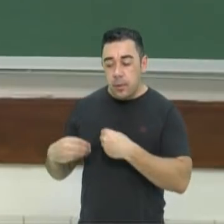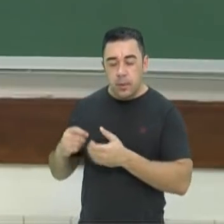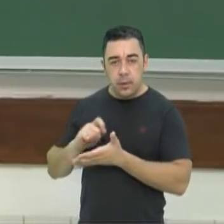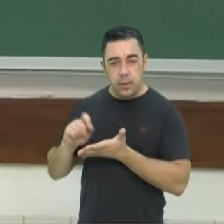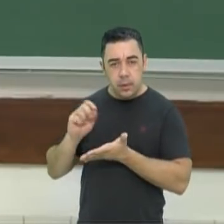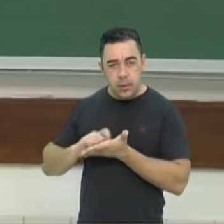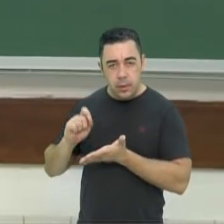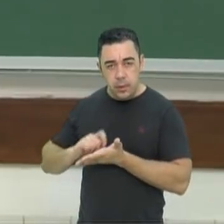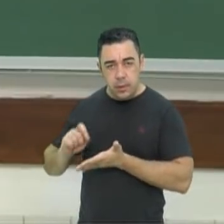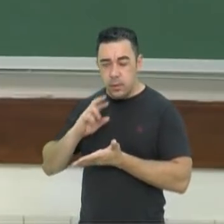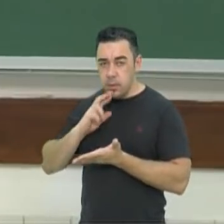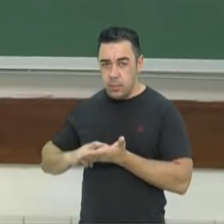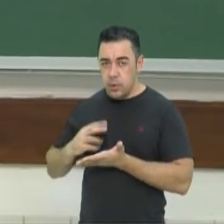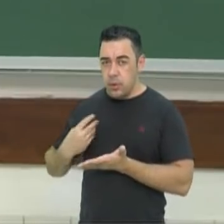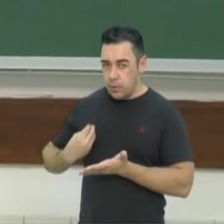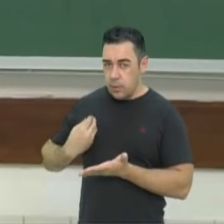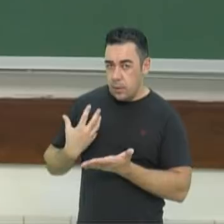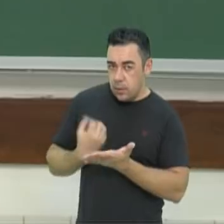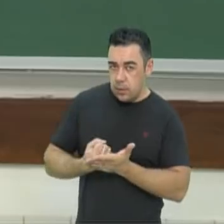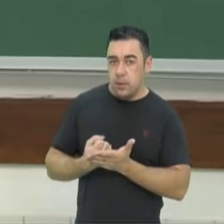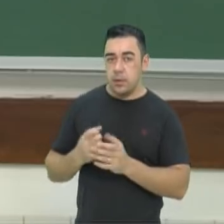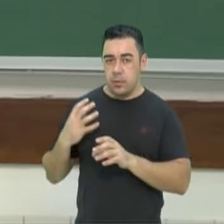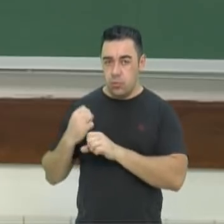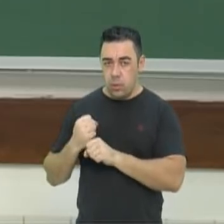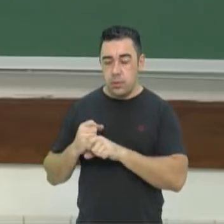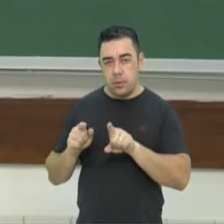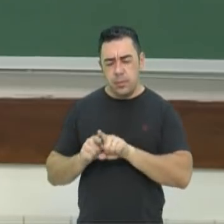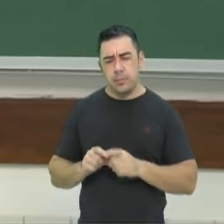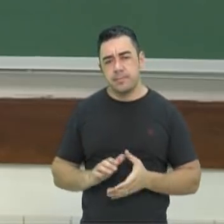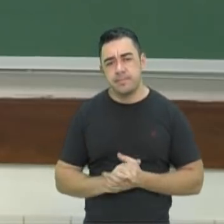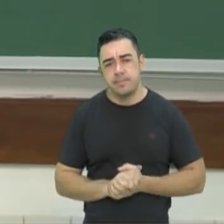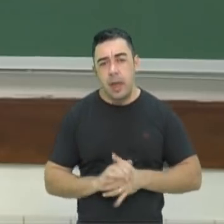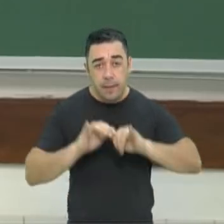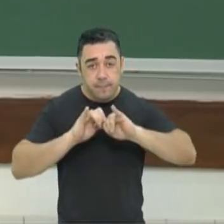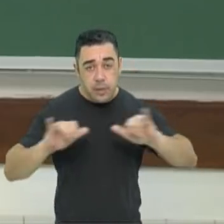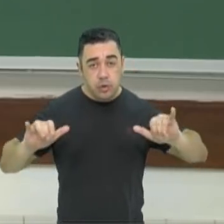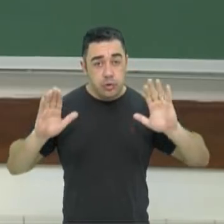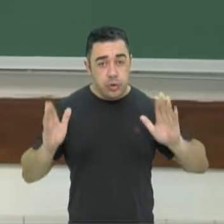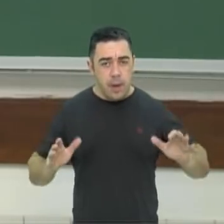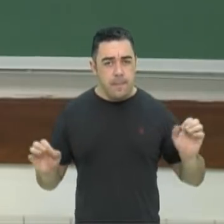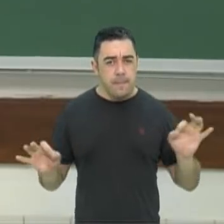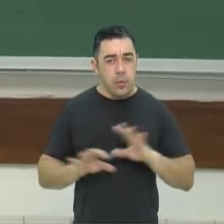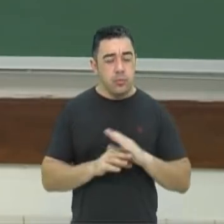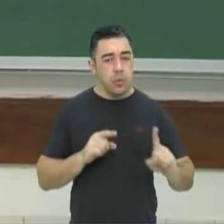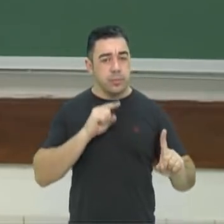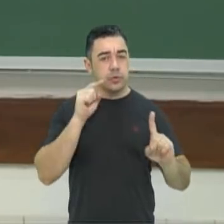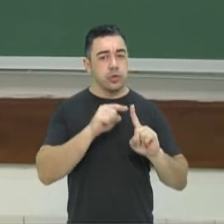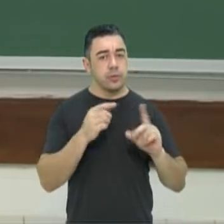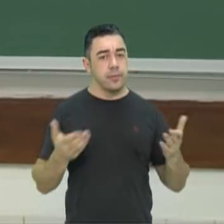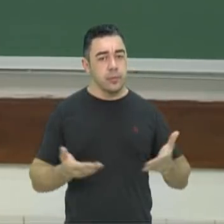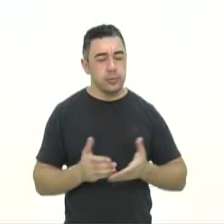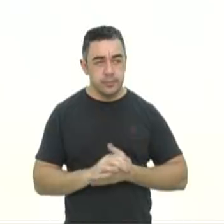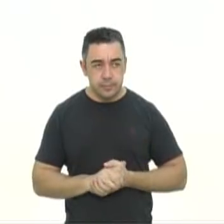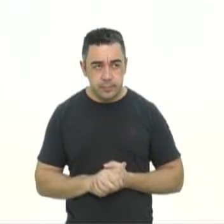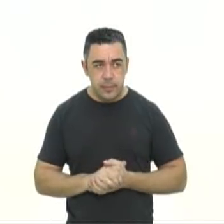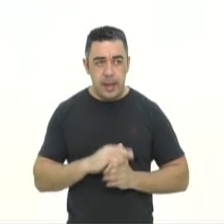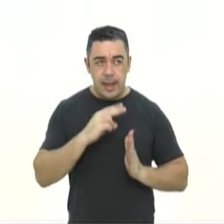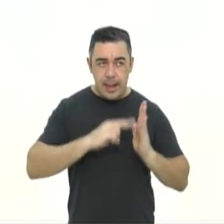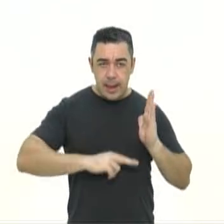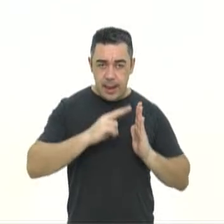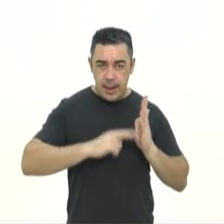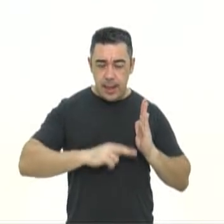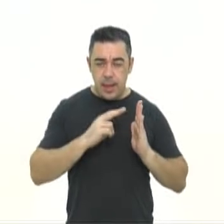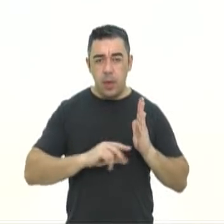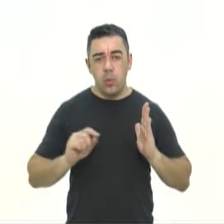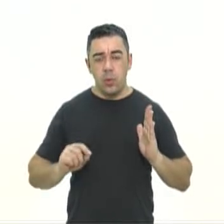disponibilizando para você fazer na sua casa, ok? Dado o recado, vamos para os nossos objetivos de hoje. Ler